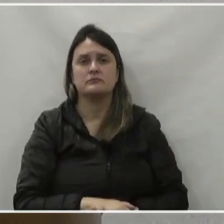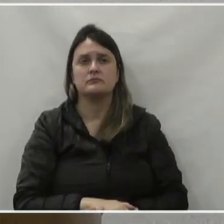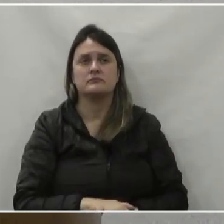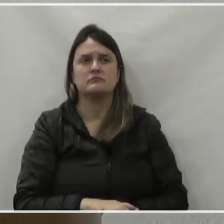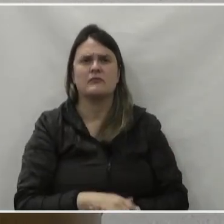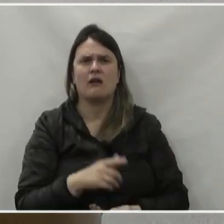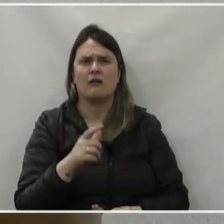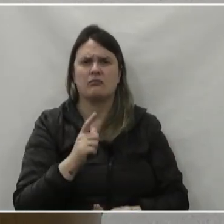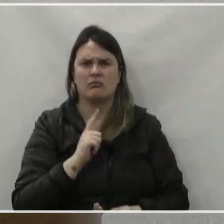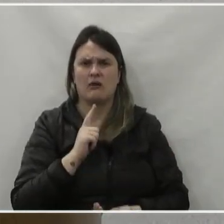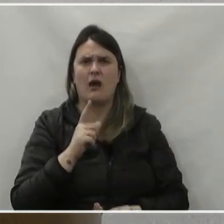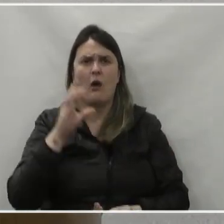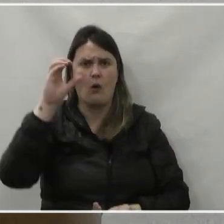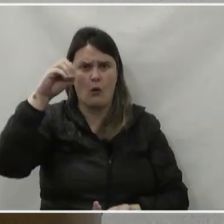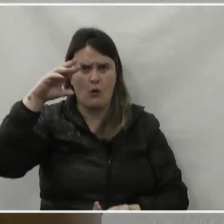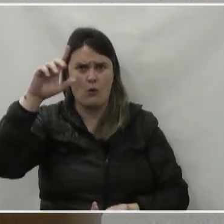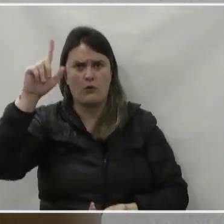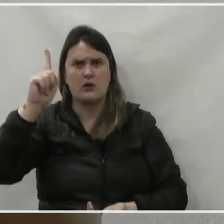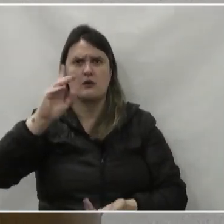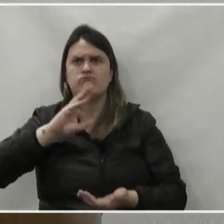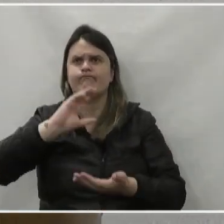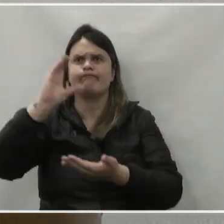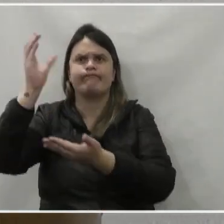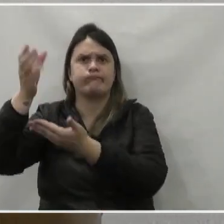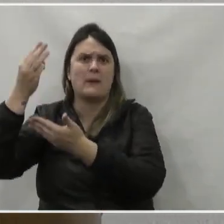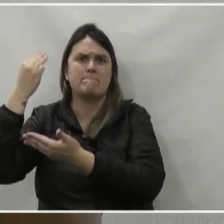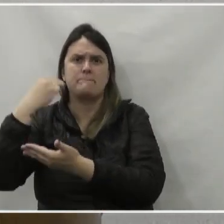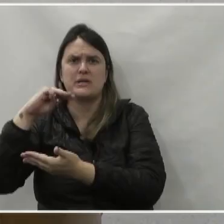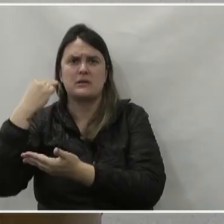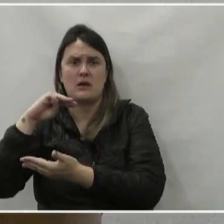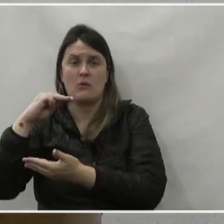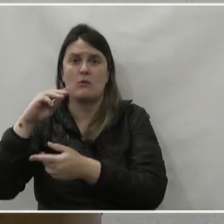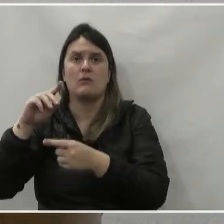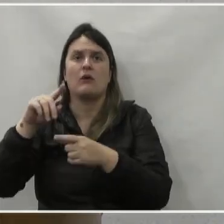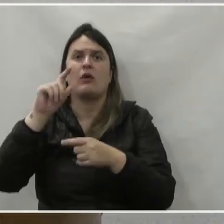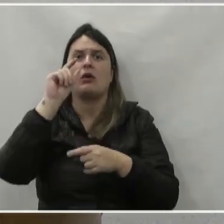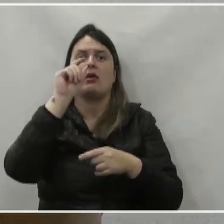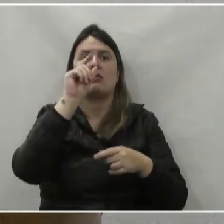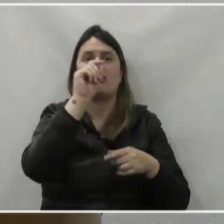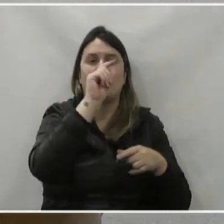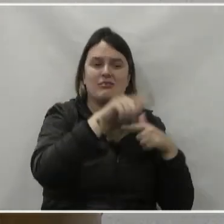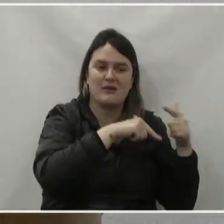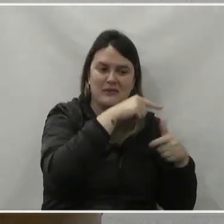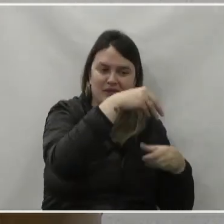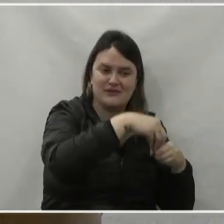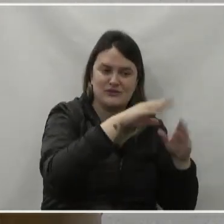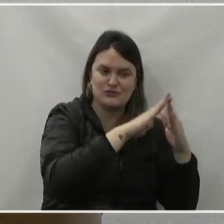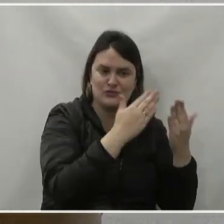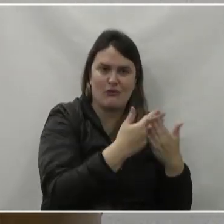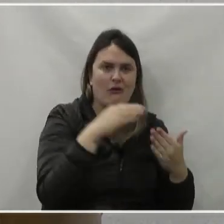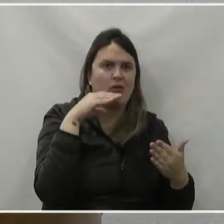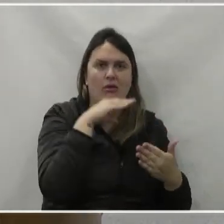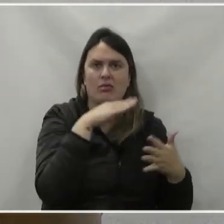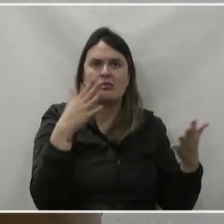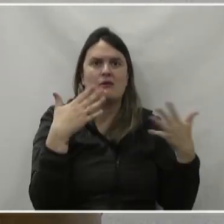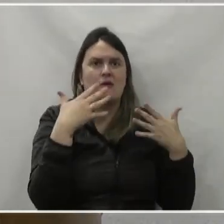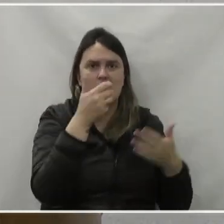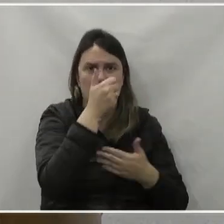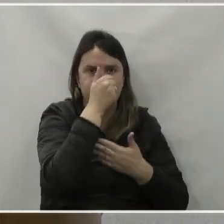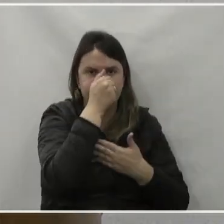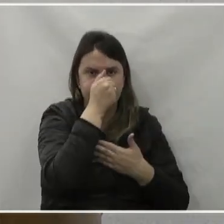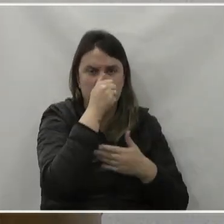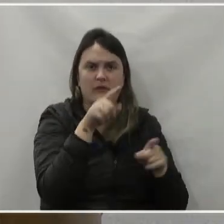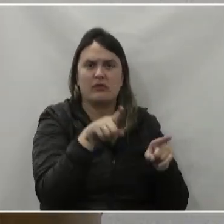Recebem milhões sem enfrentar o calor escaldante daqueles ambientes superlotados e nem o